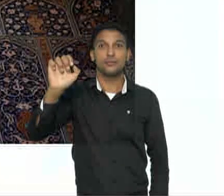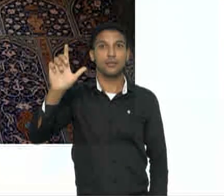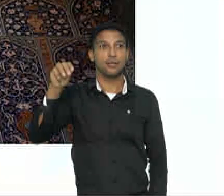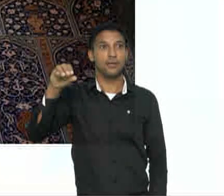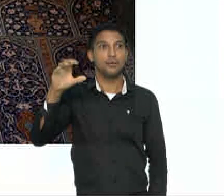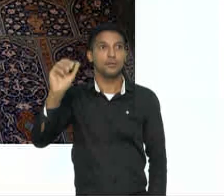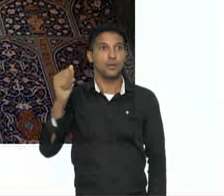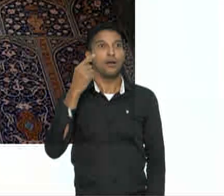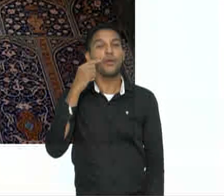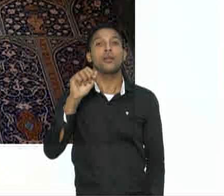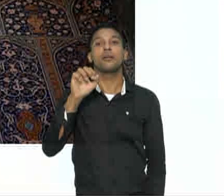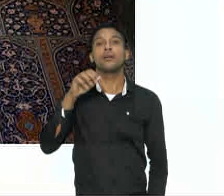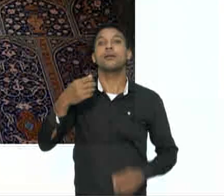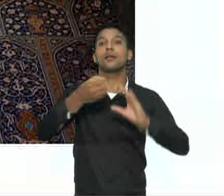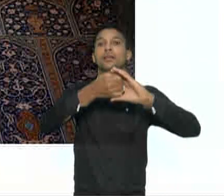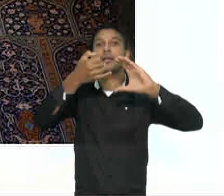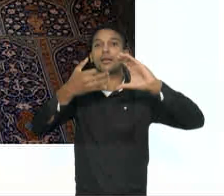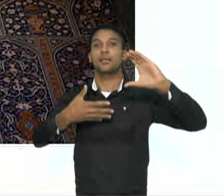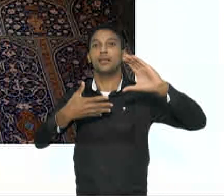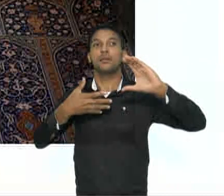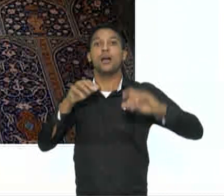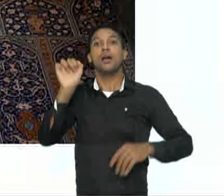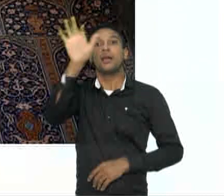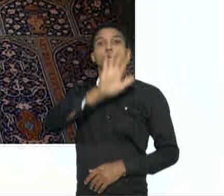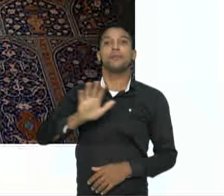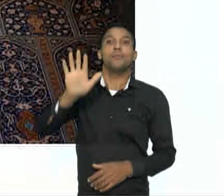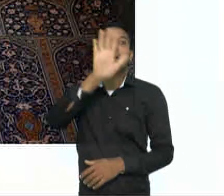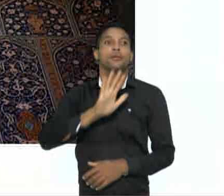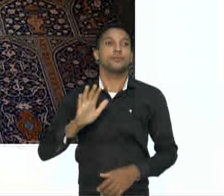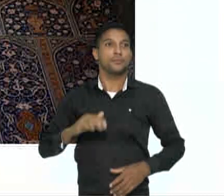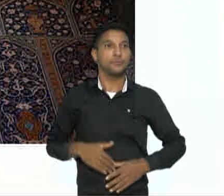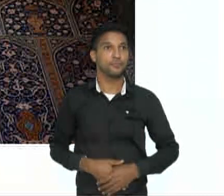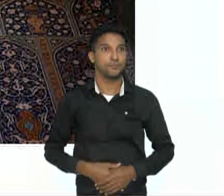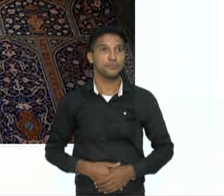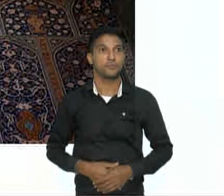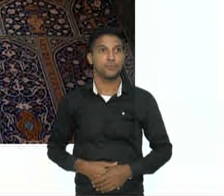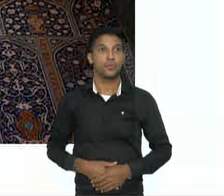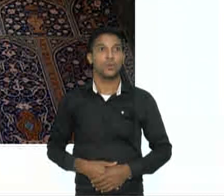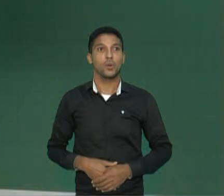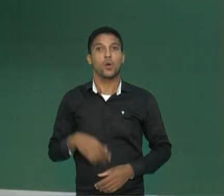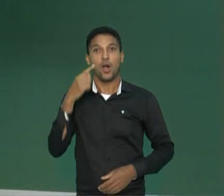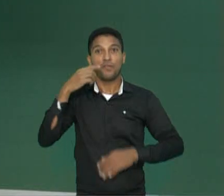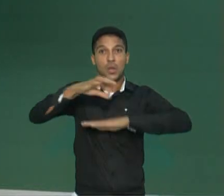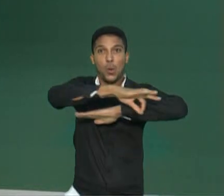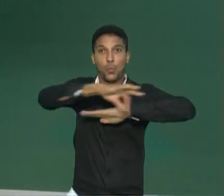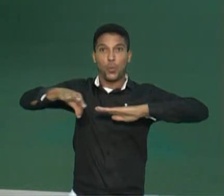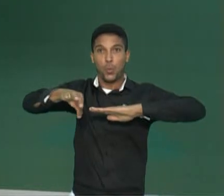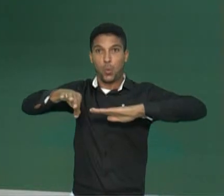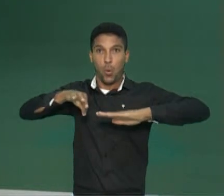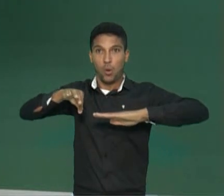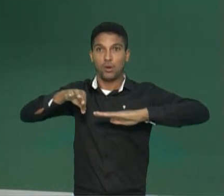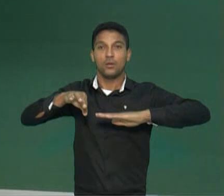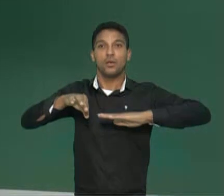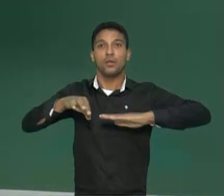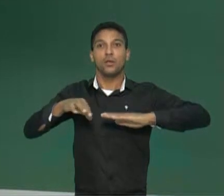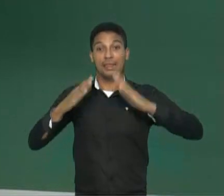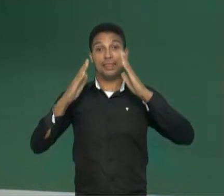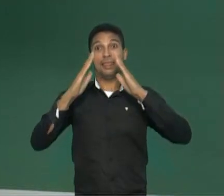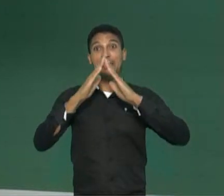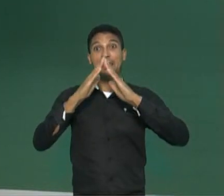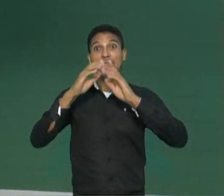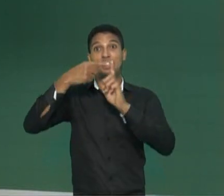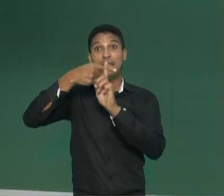última aula sobre o islamismo, né, aqui na mesquita de Isfahan, que é essa arquitetura muito bem incrementada dentro das mesquitas